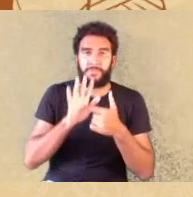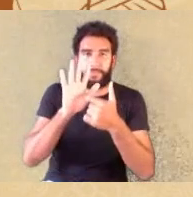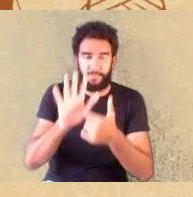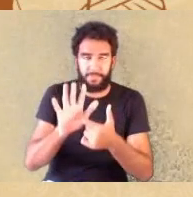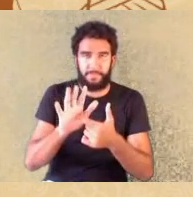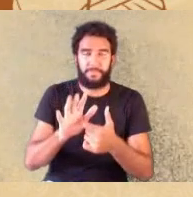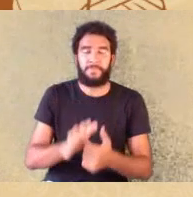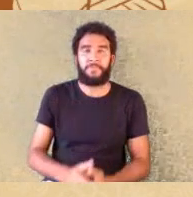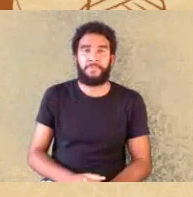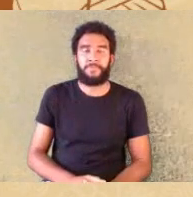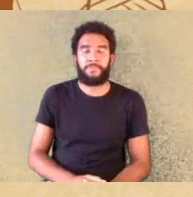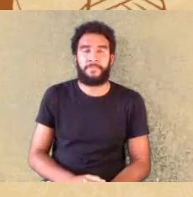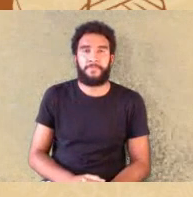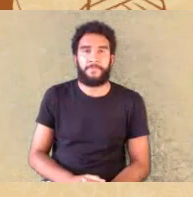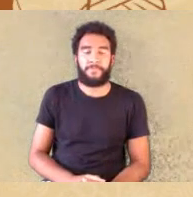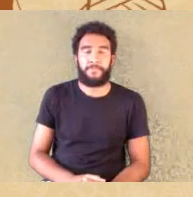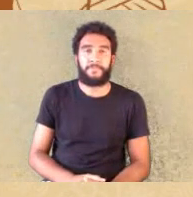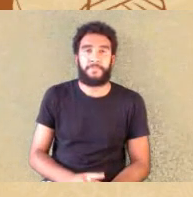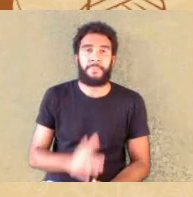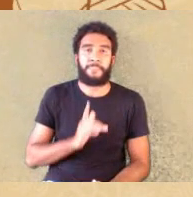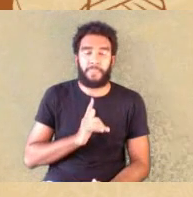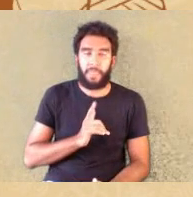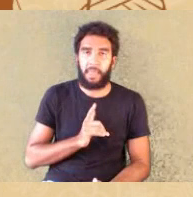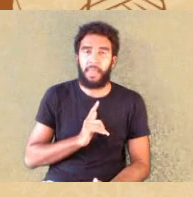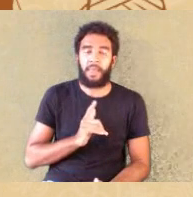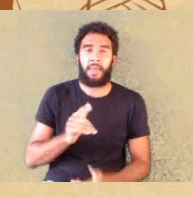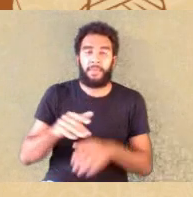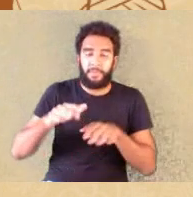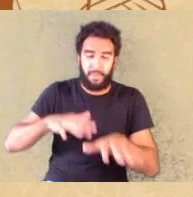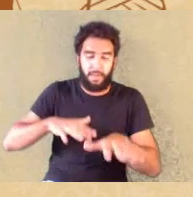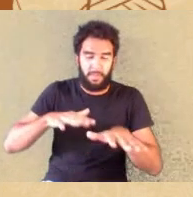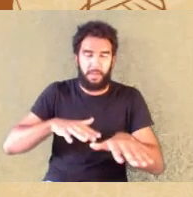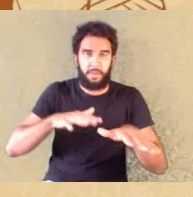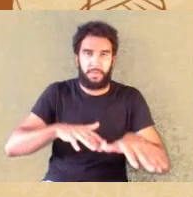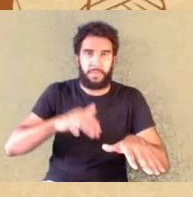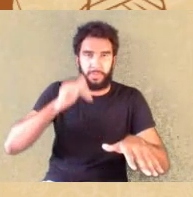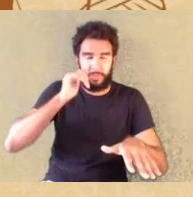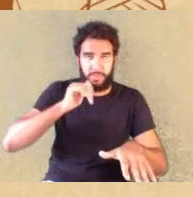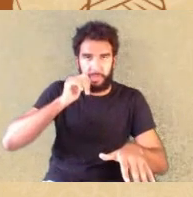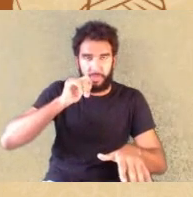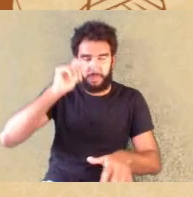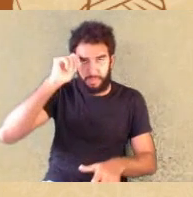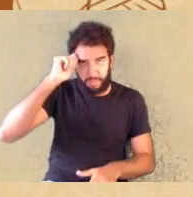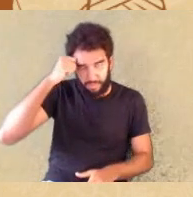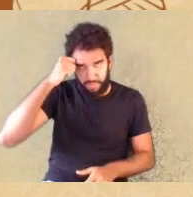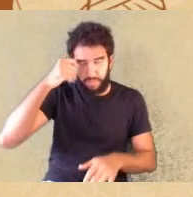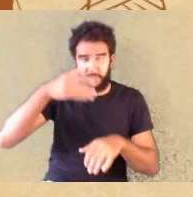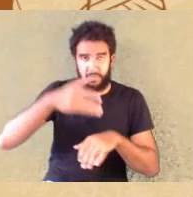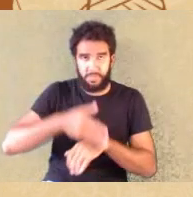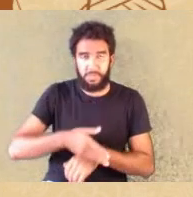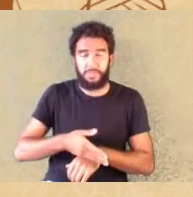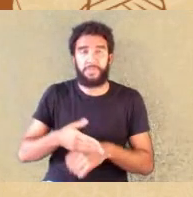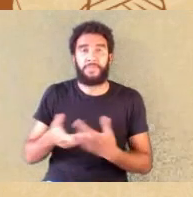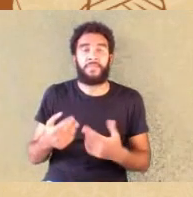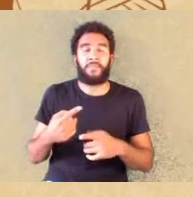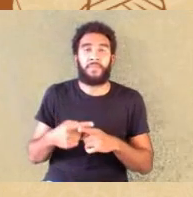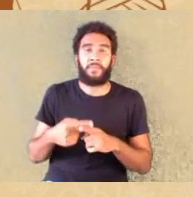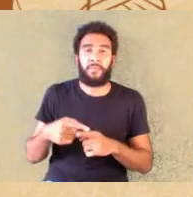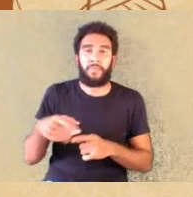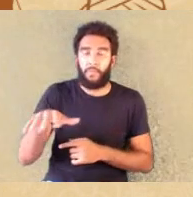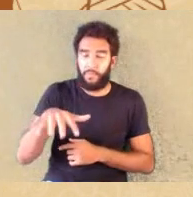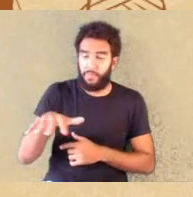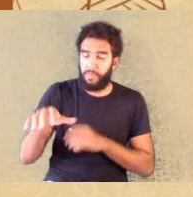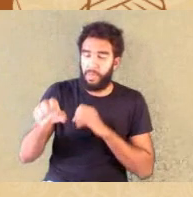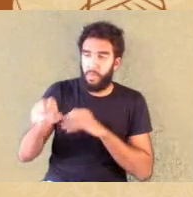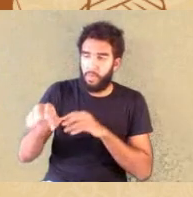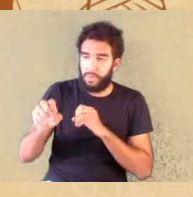das mulheres negras ao longo da história, nessa resistência contra esse estado de coisas, que é um ensinamento também que, em geral,